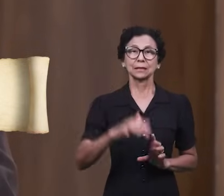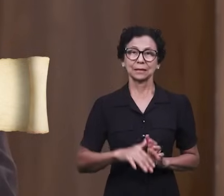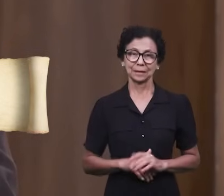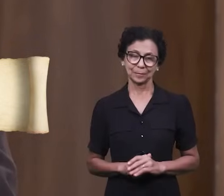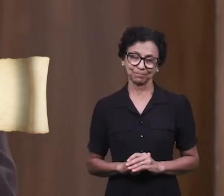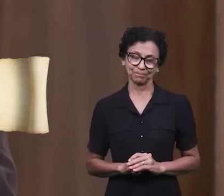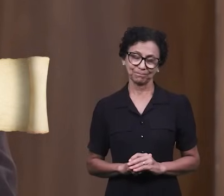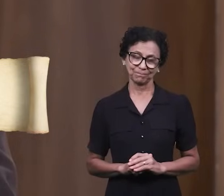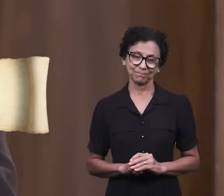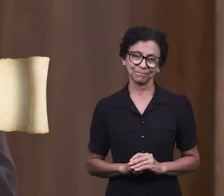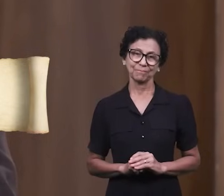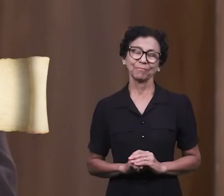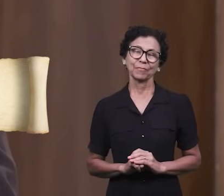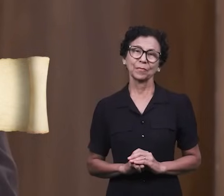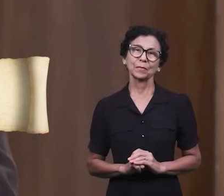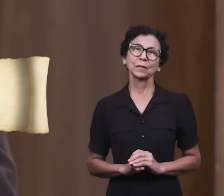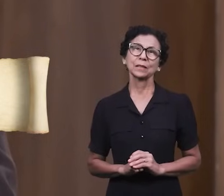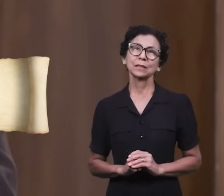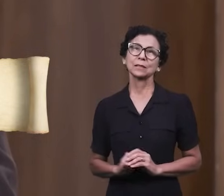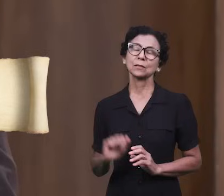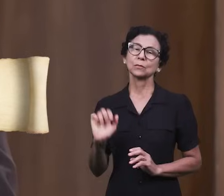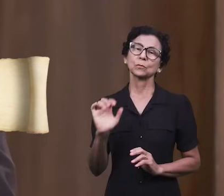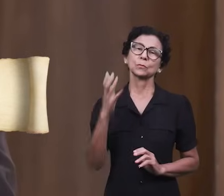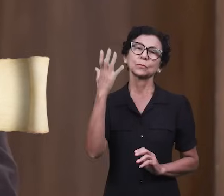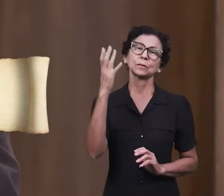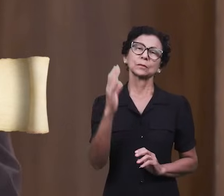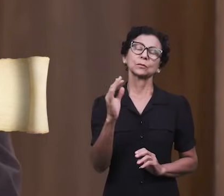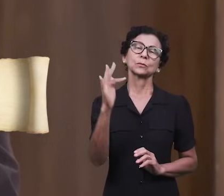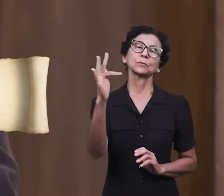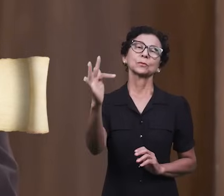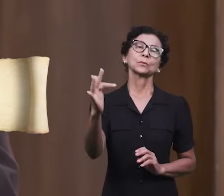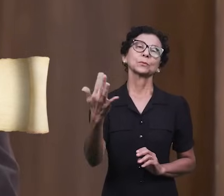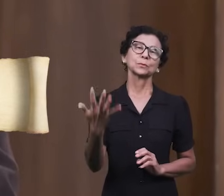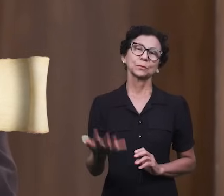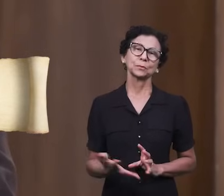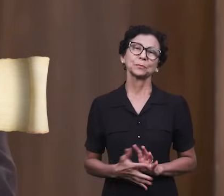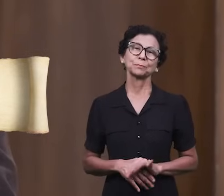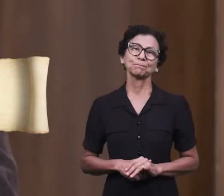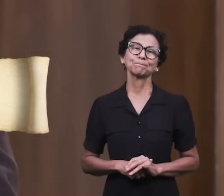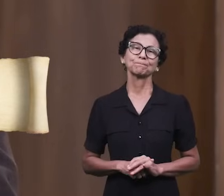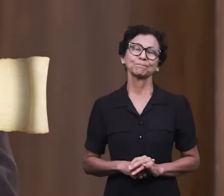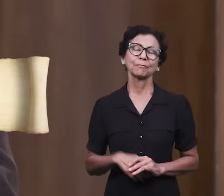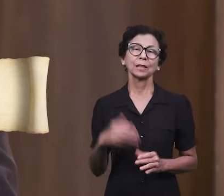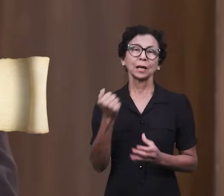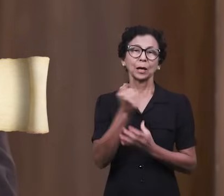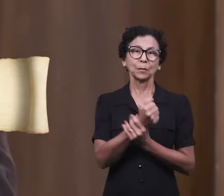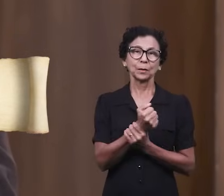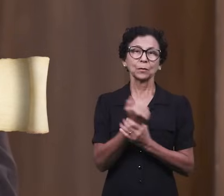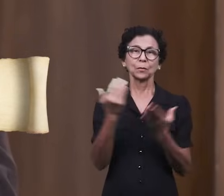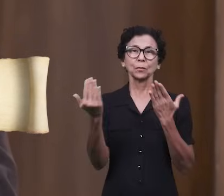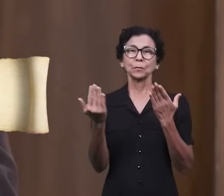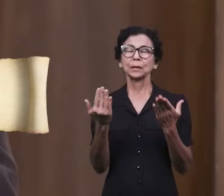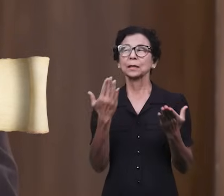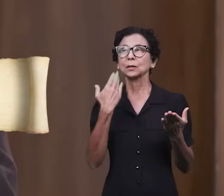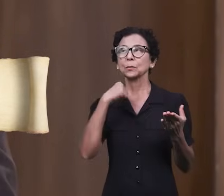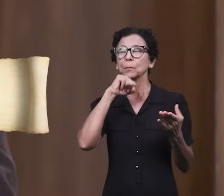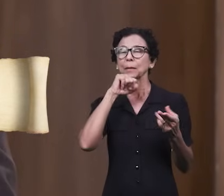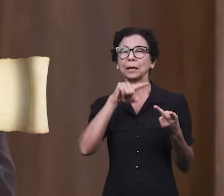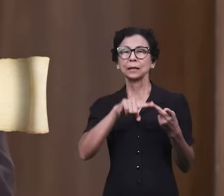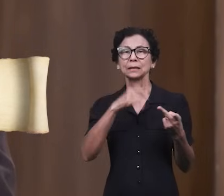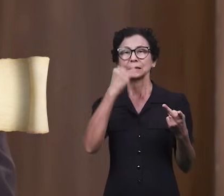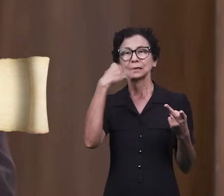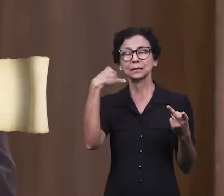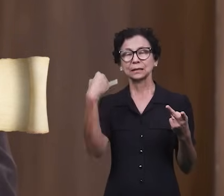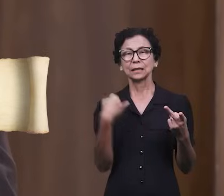São sombras de eventos futuros. Abraão, a figura do pai. Isaac, na figura